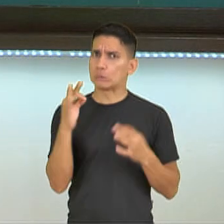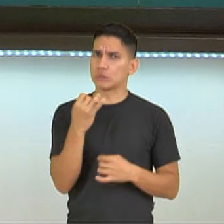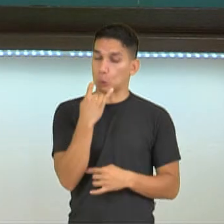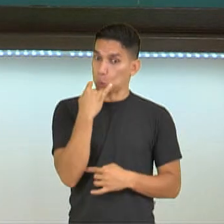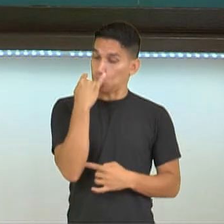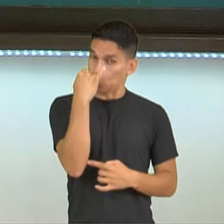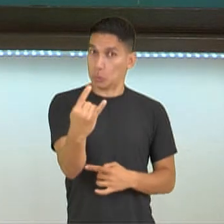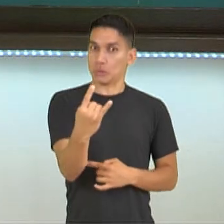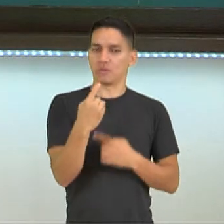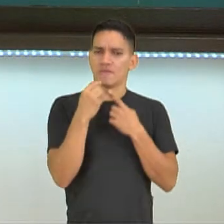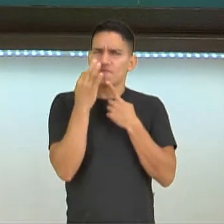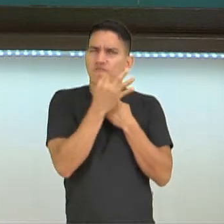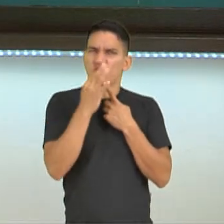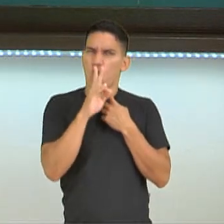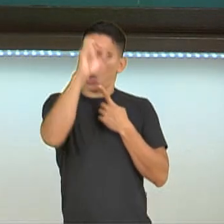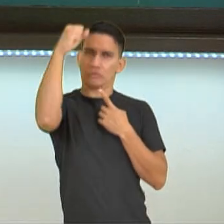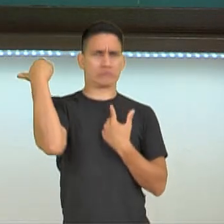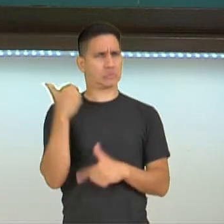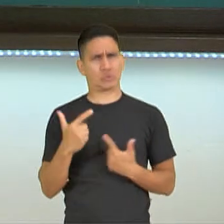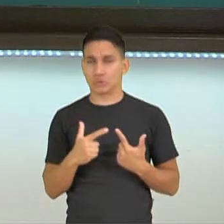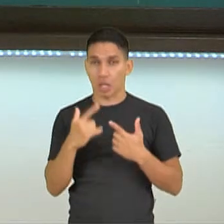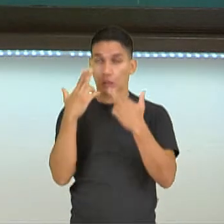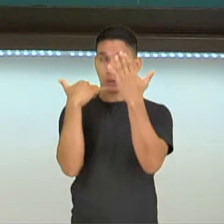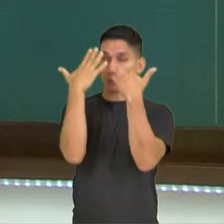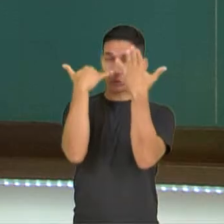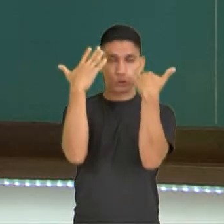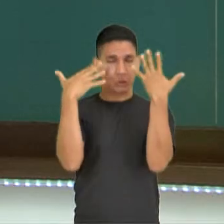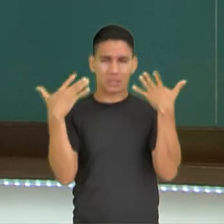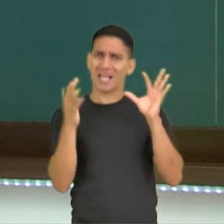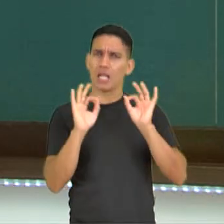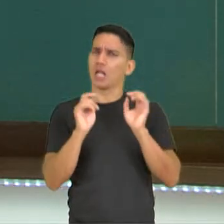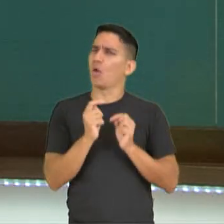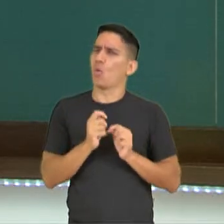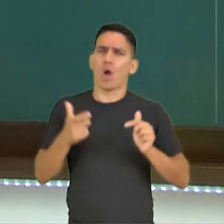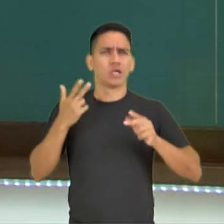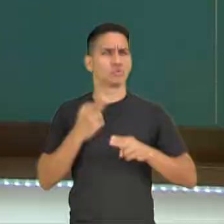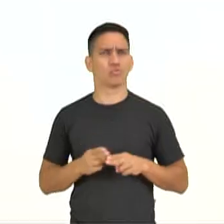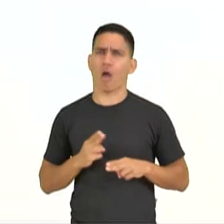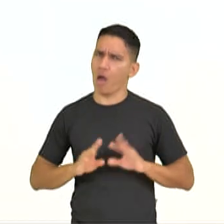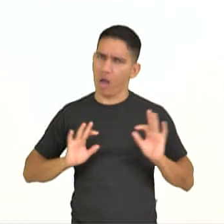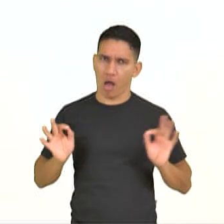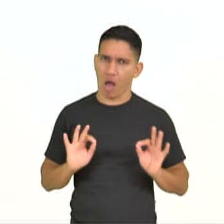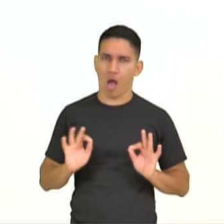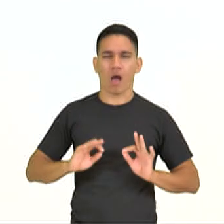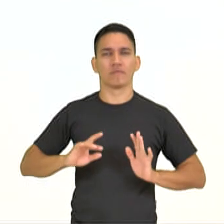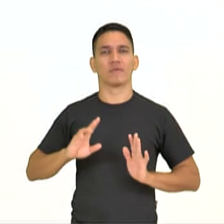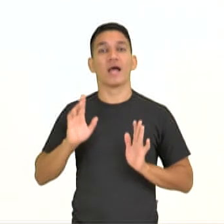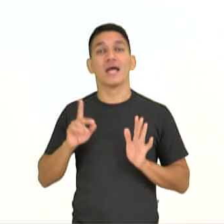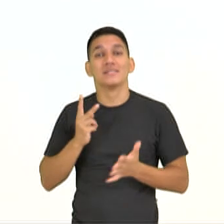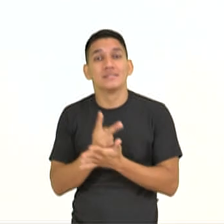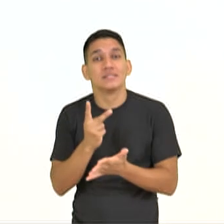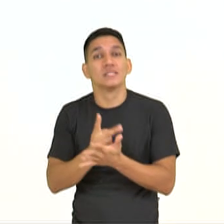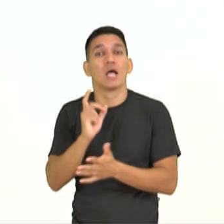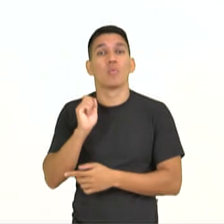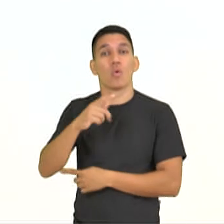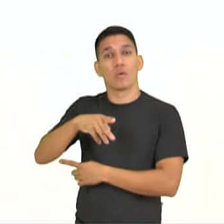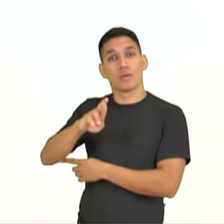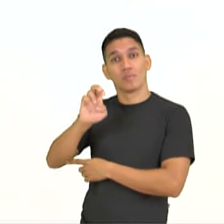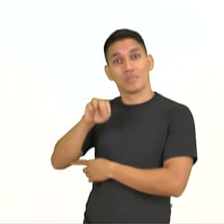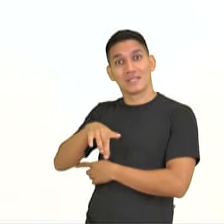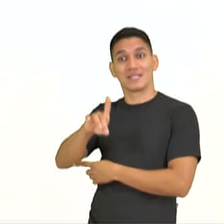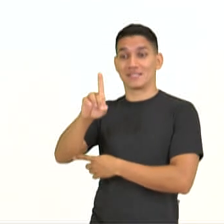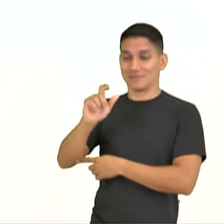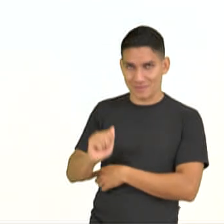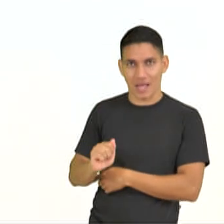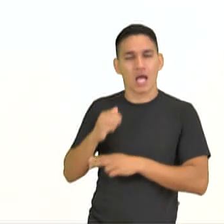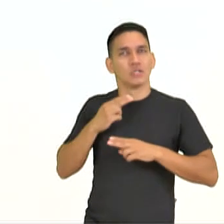muito forte, de maquiagem na região dos olhos muito forte e muito marcante. É sempre a prenda discreta